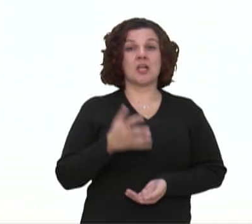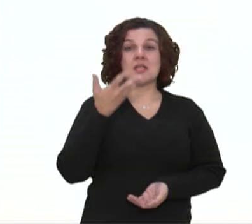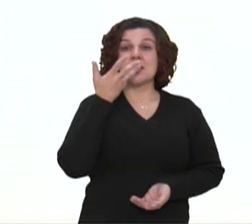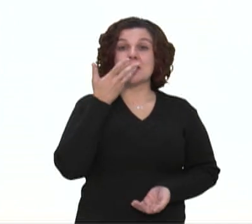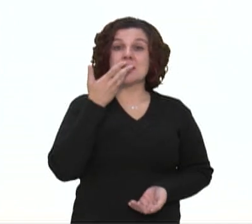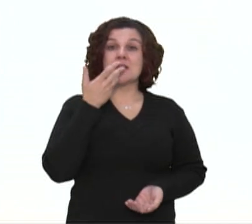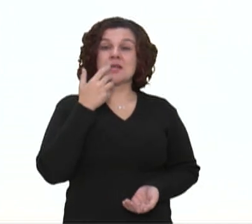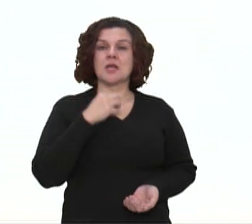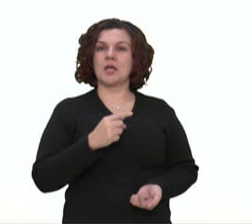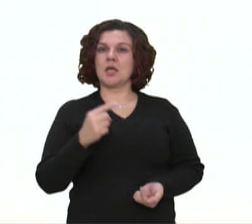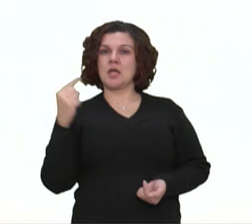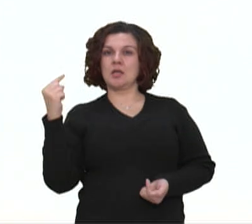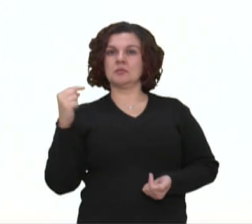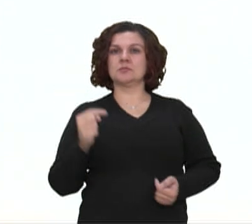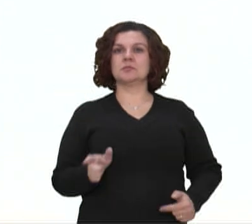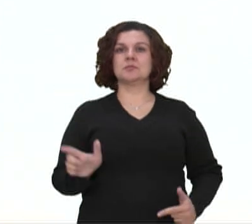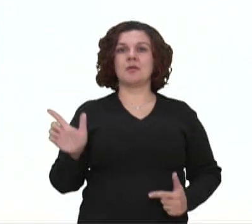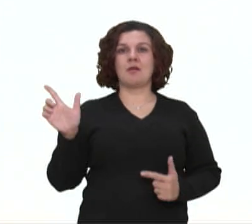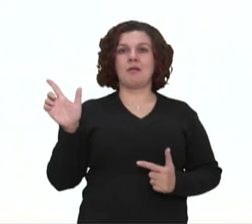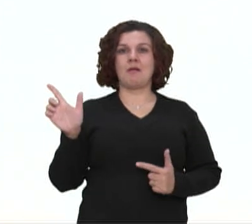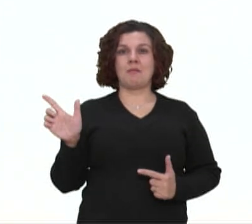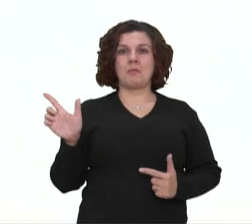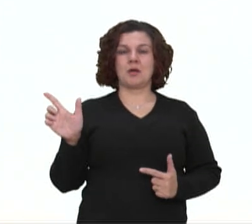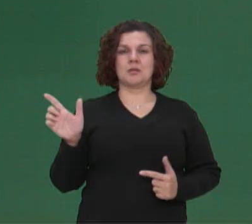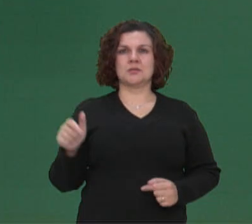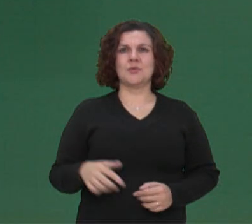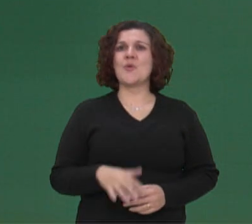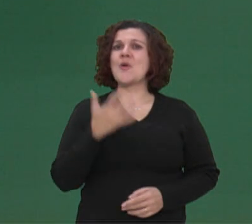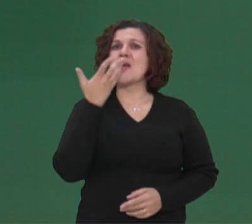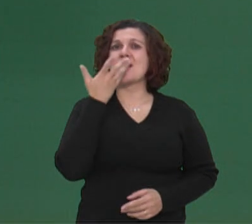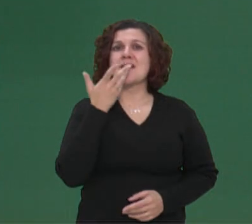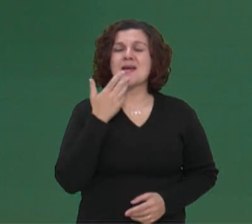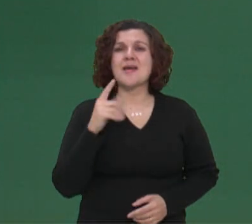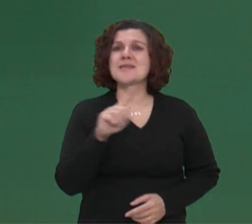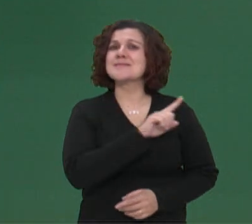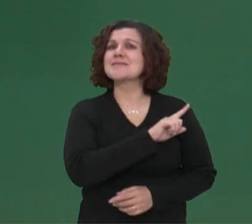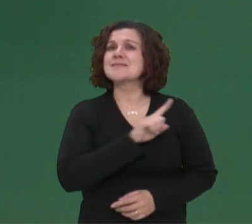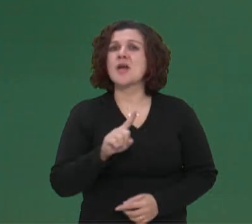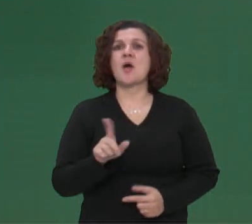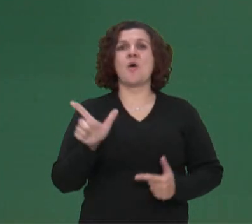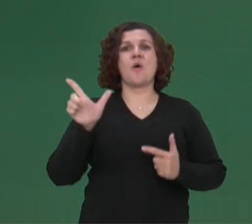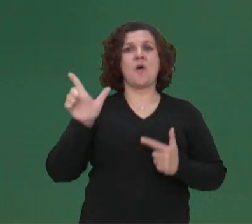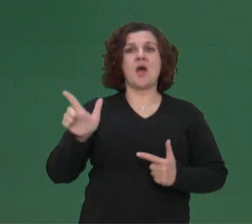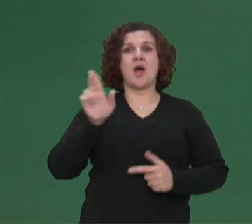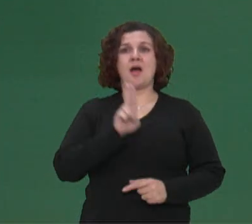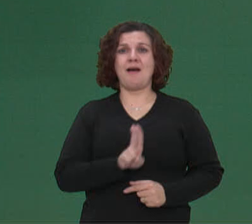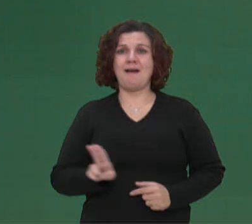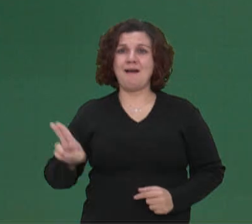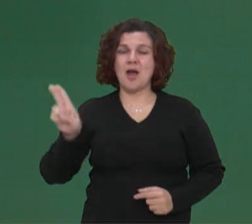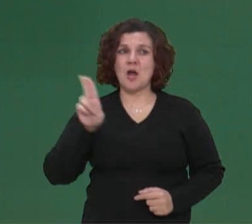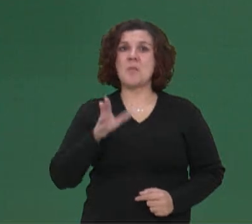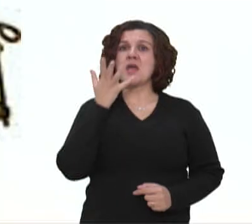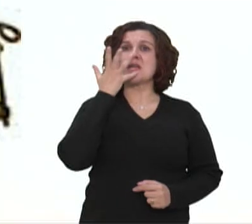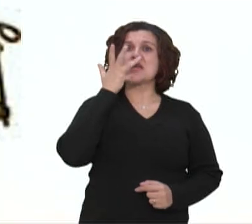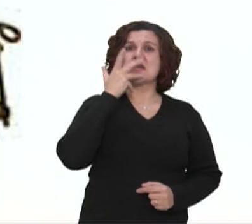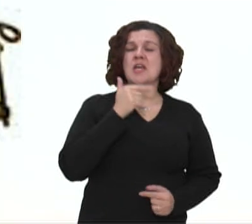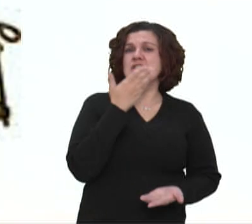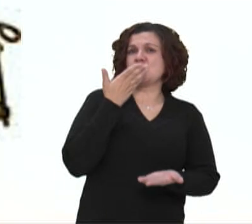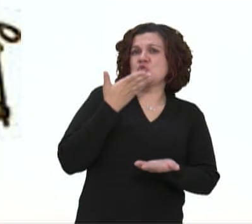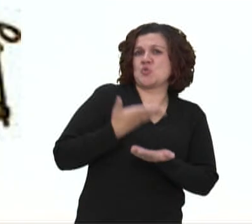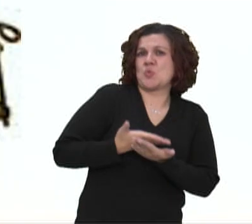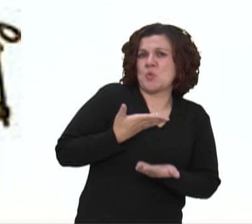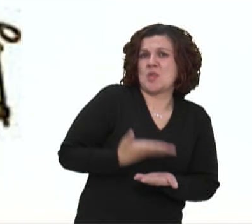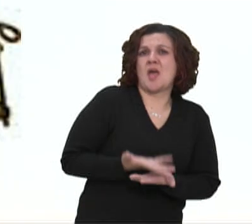Crianças com armas. Criança não tem que usar arma. Criança tem que estudar. Criança tem que